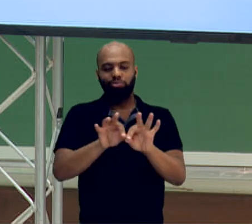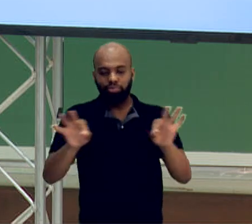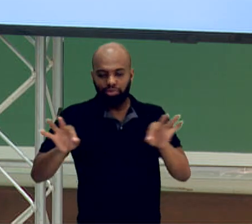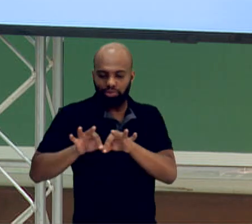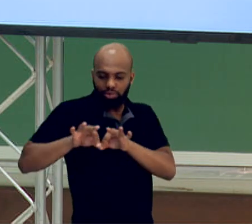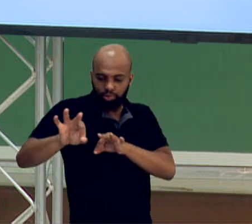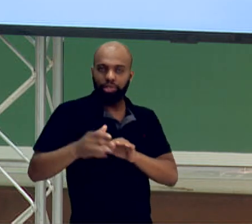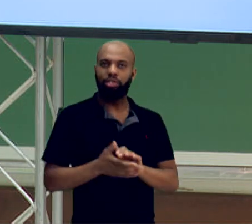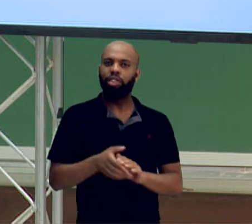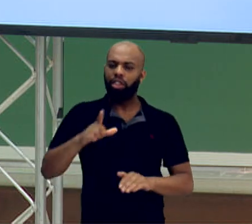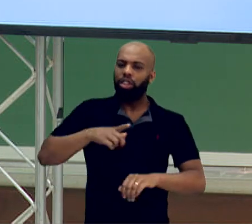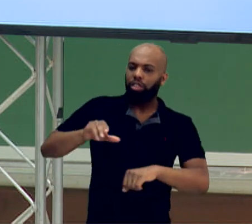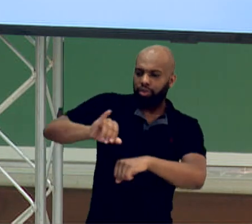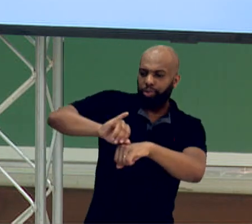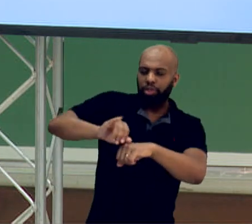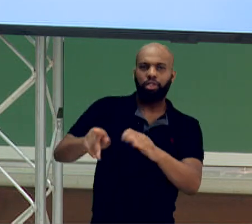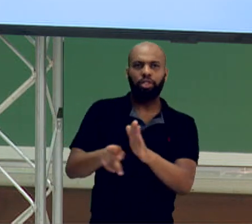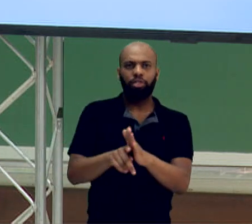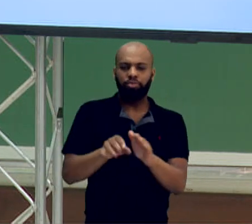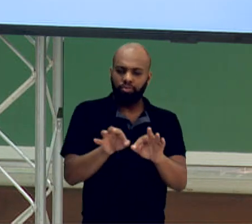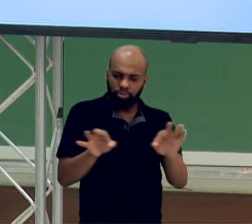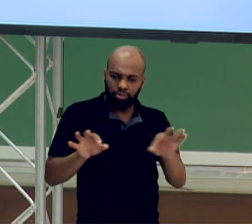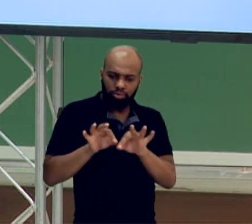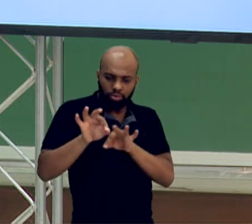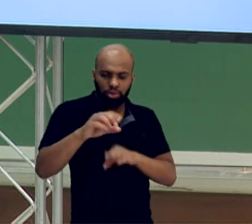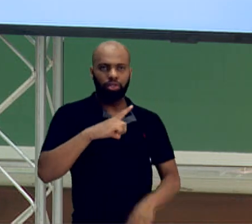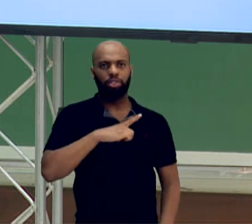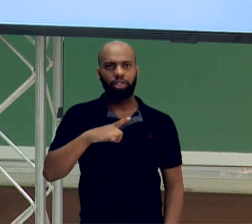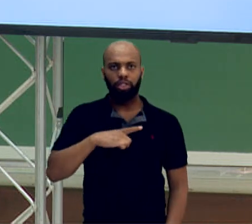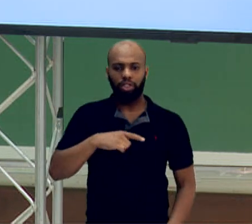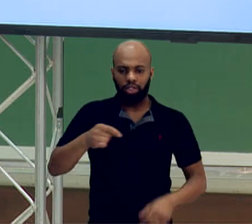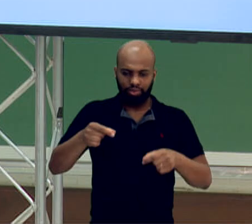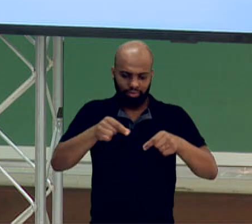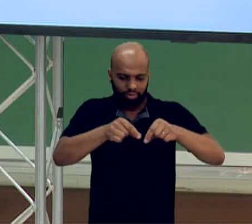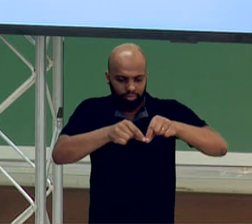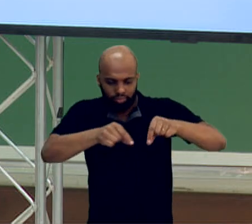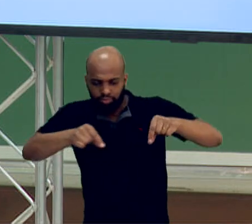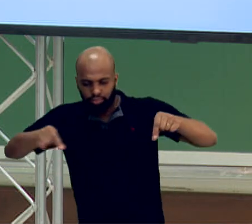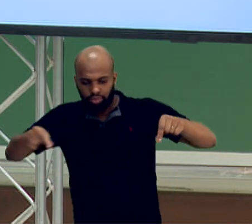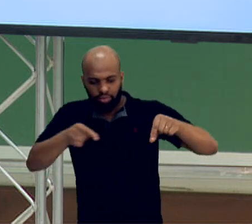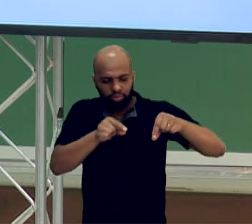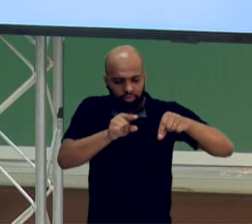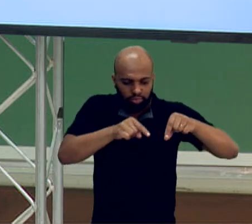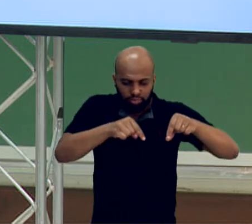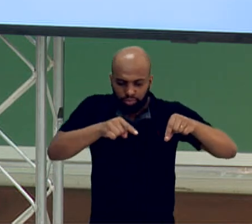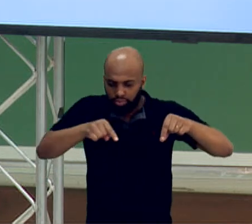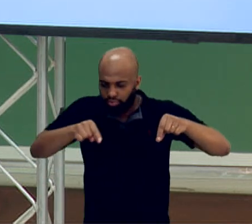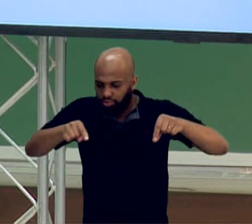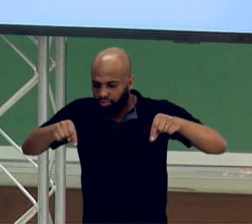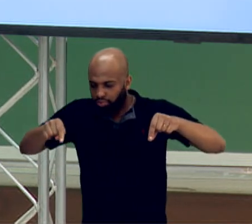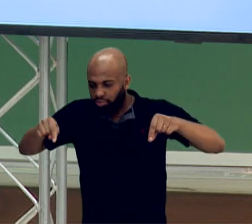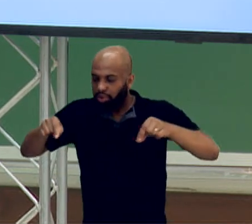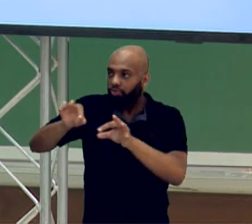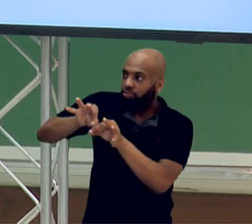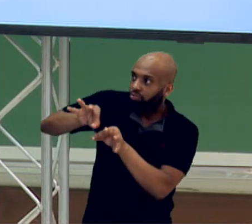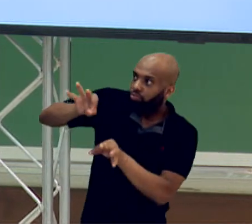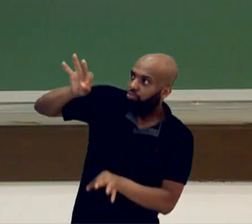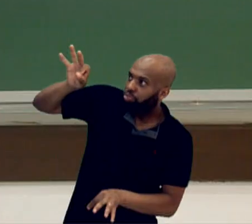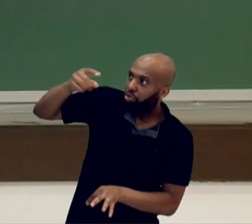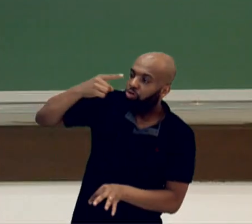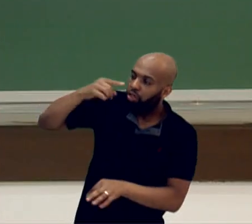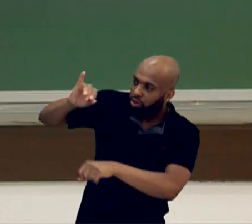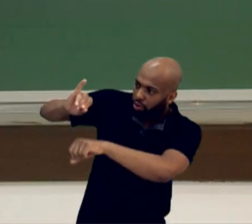ou a grandeza de. Então, quando eu falo em medir como determinar a extensão, a altura ou a grandeza de, eu